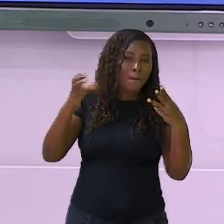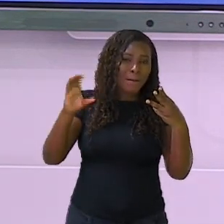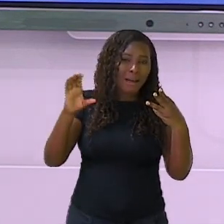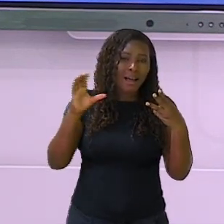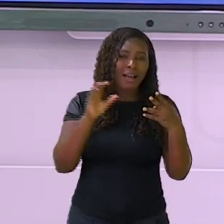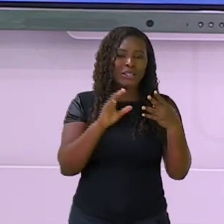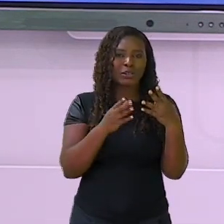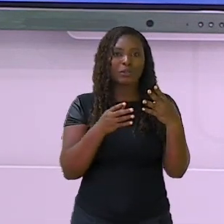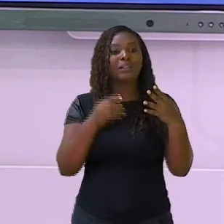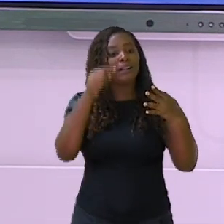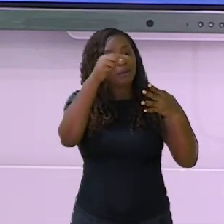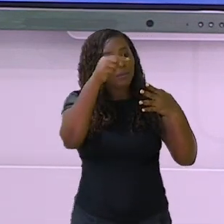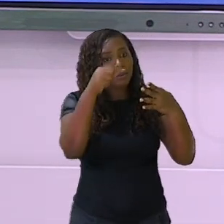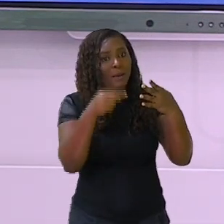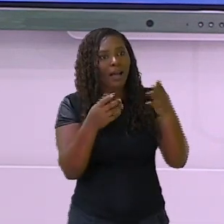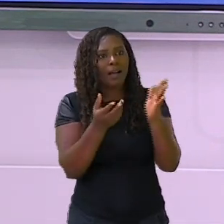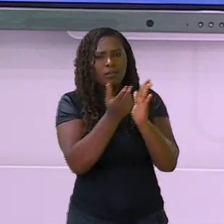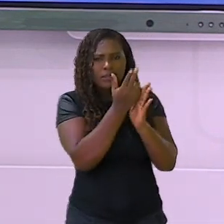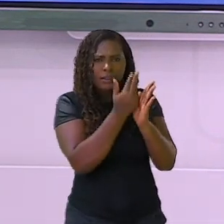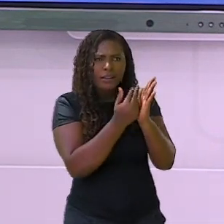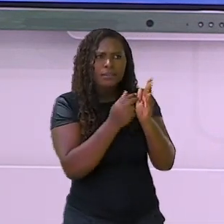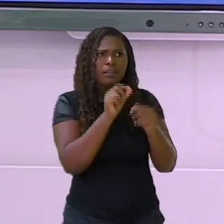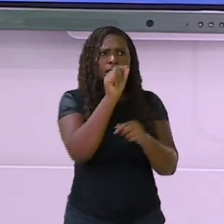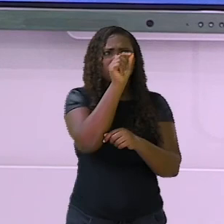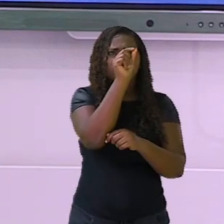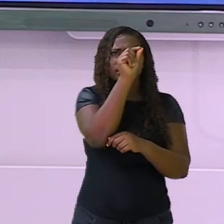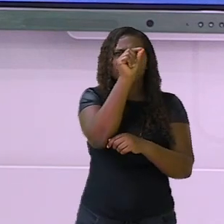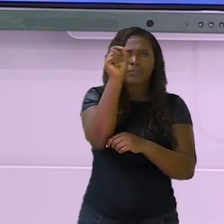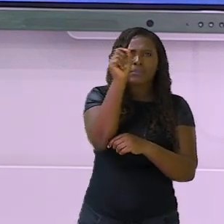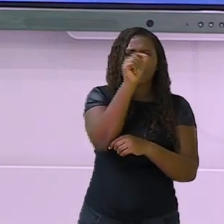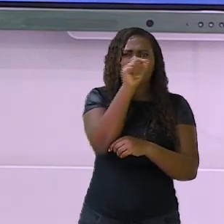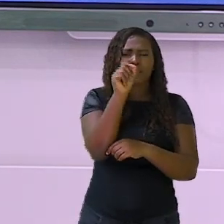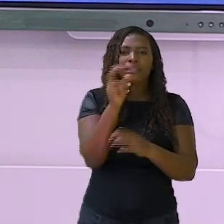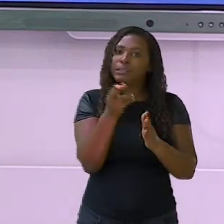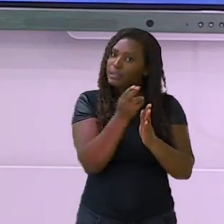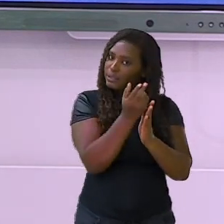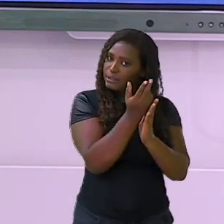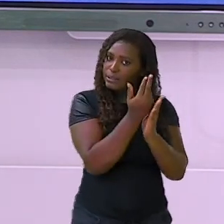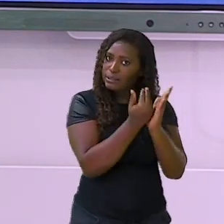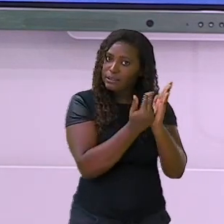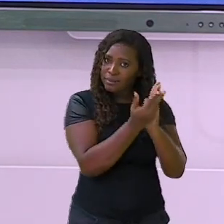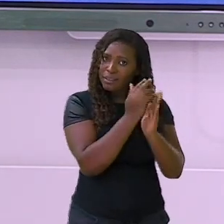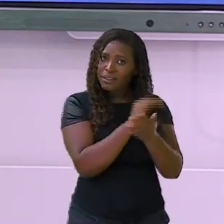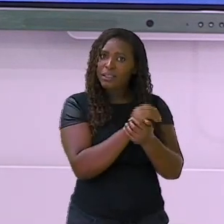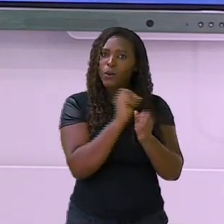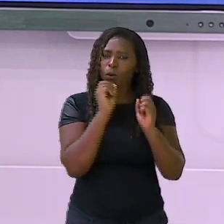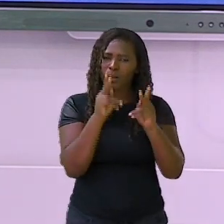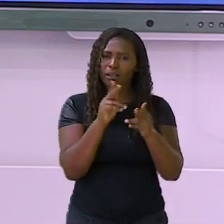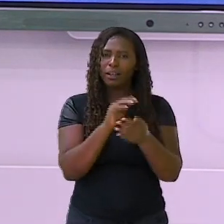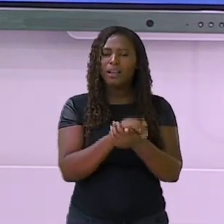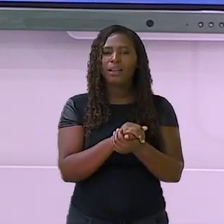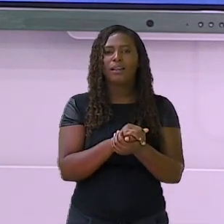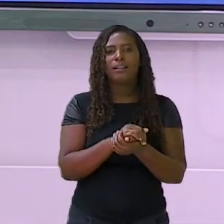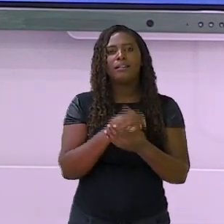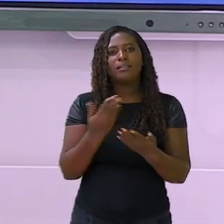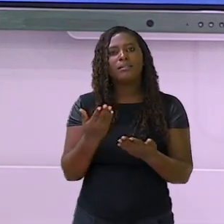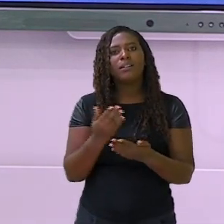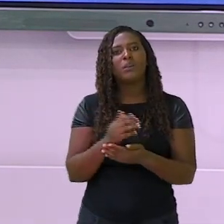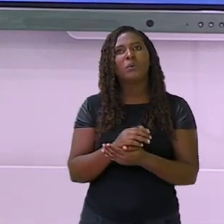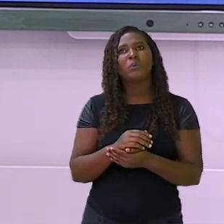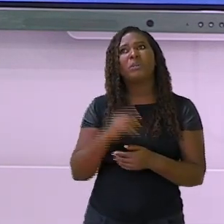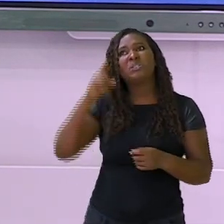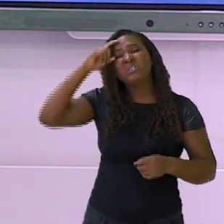em janeiro aqui é o aniversário de fulano, fulano, fulano, não vou esquecer, né? Então, o mapa mental não é essa coisa toda,